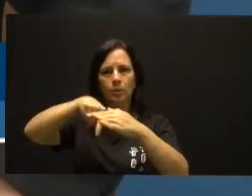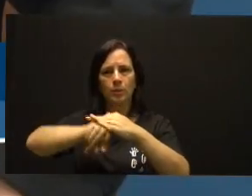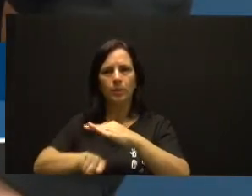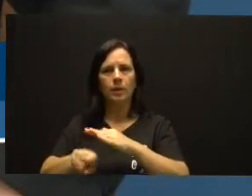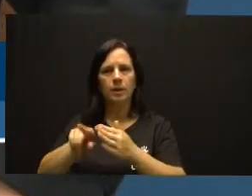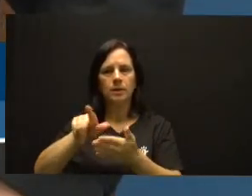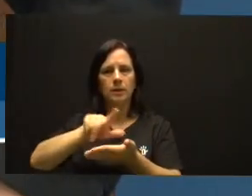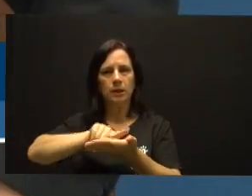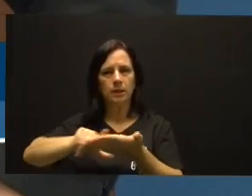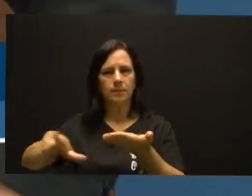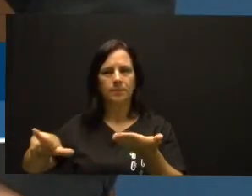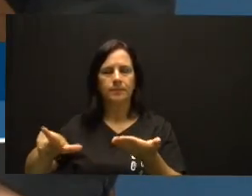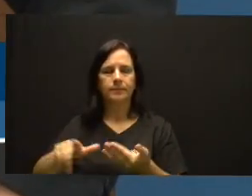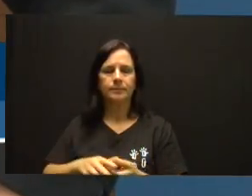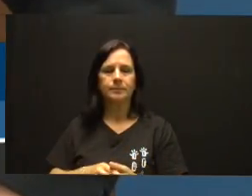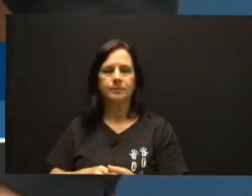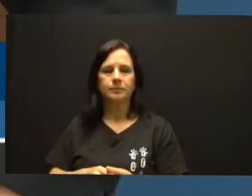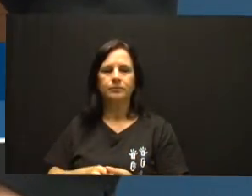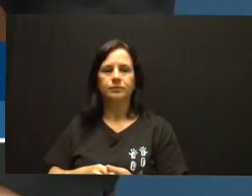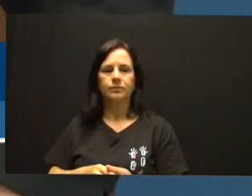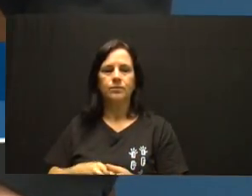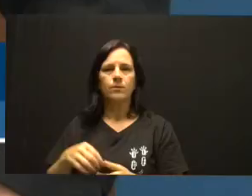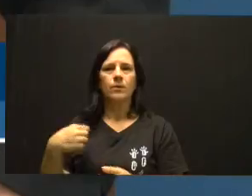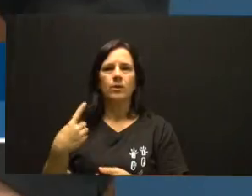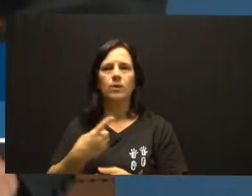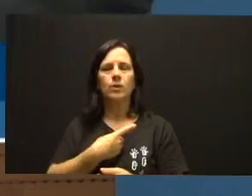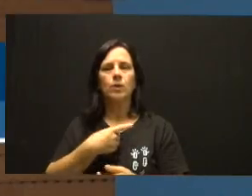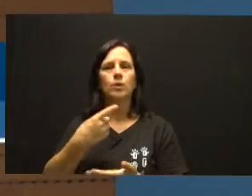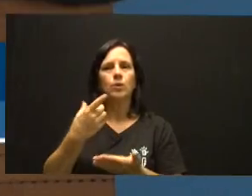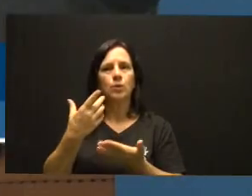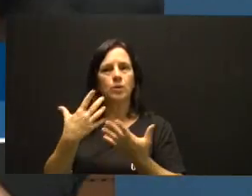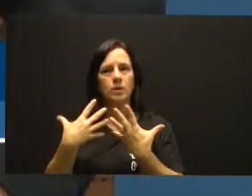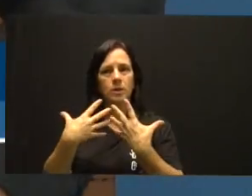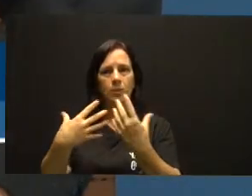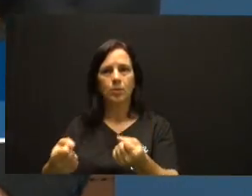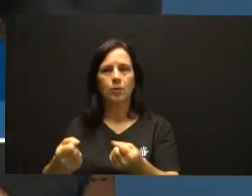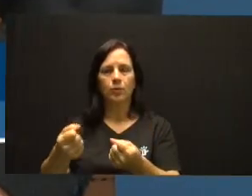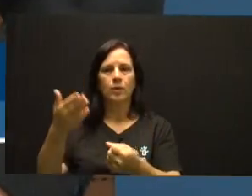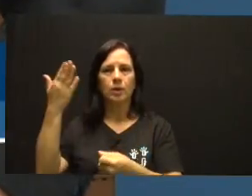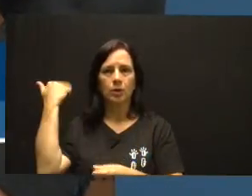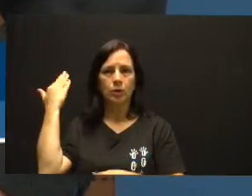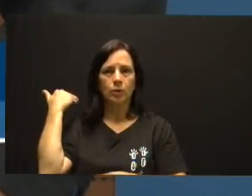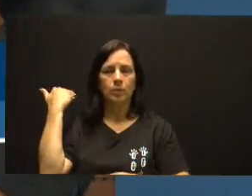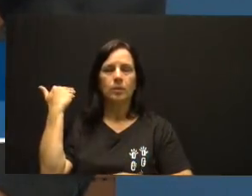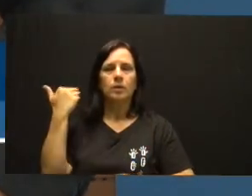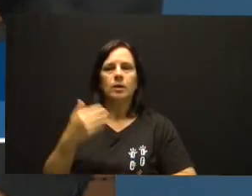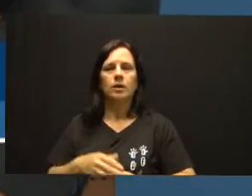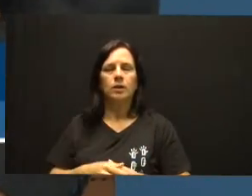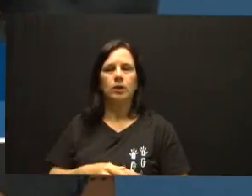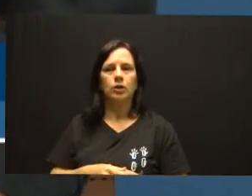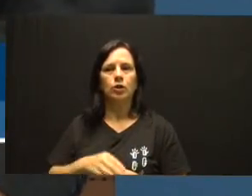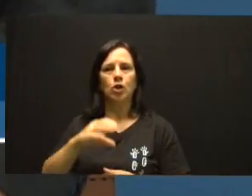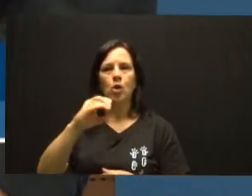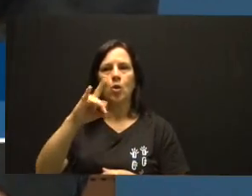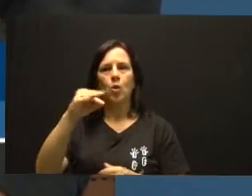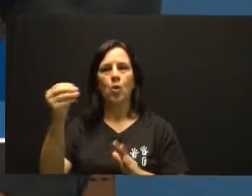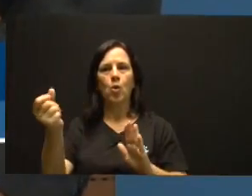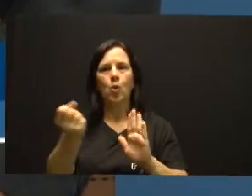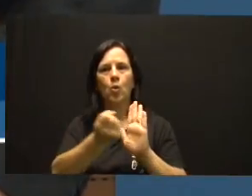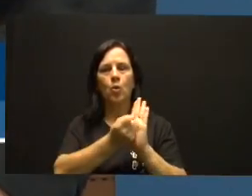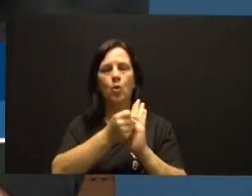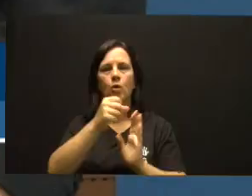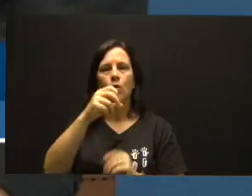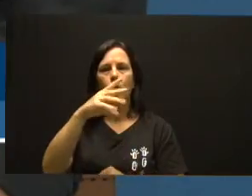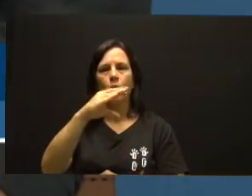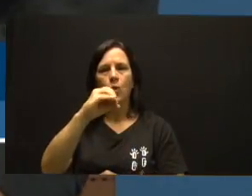cidade. Que nós aprovamos nesta Casa de Leis da gestão passada um código de posturas, onde o Poder